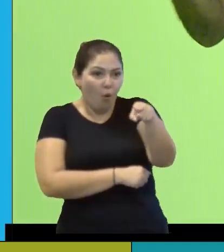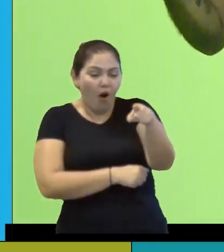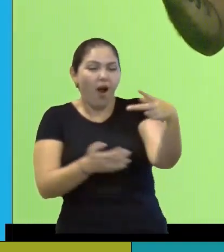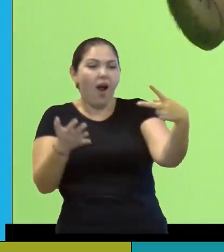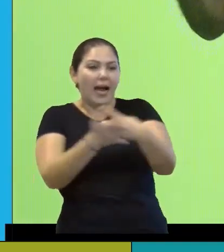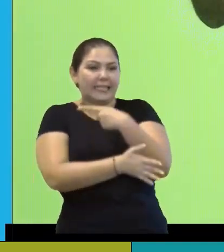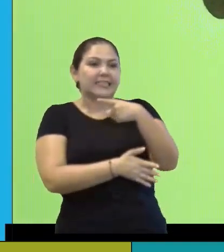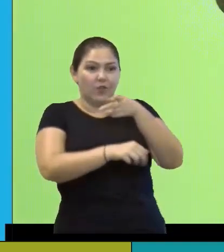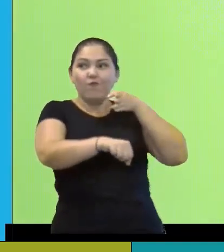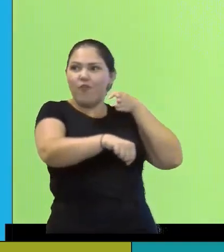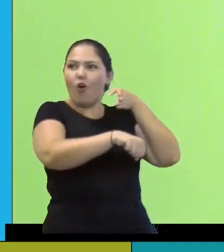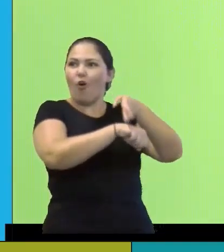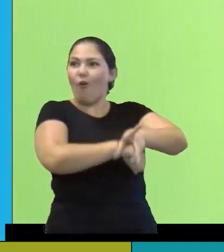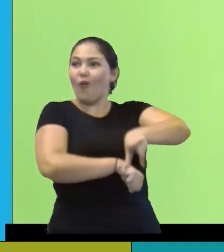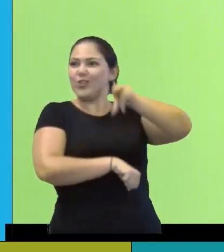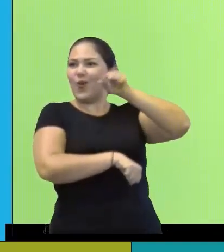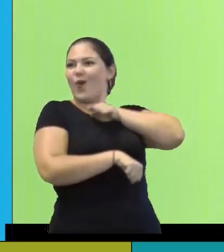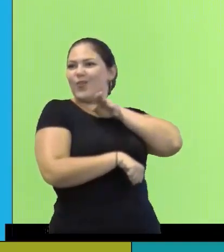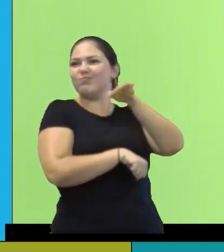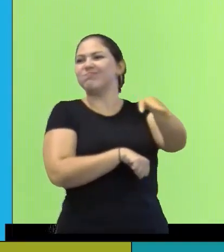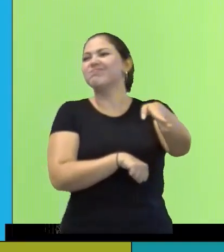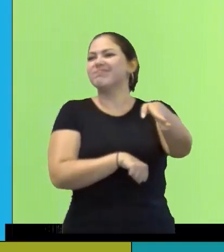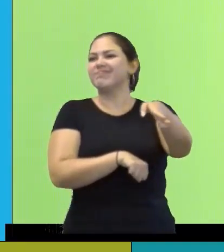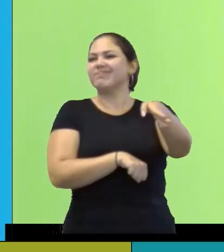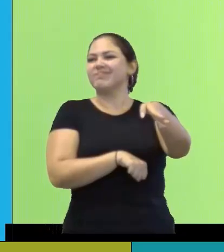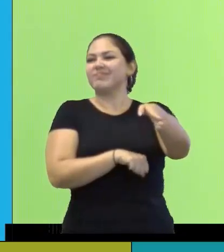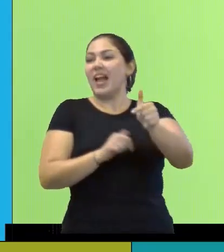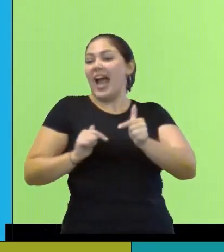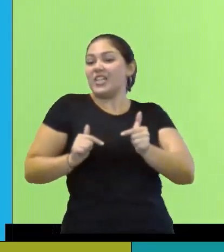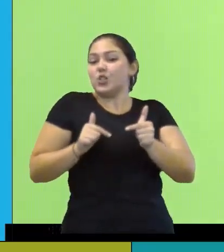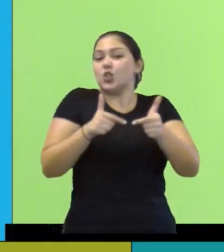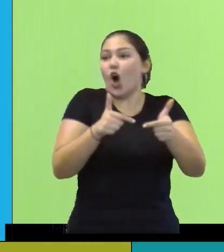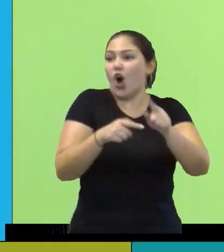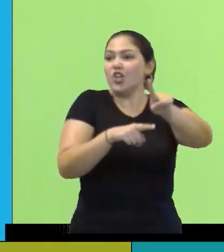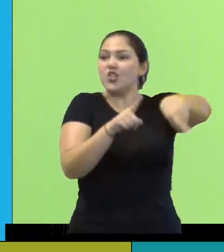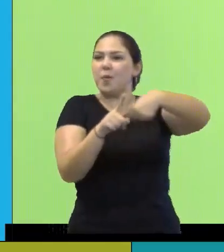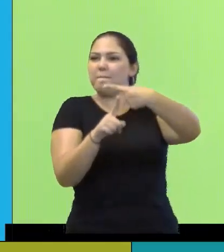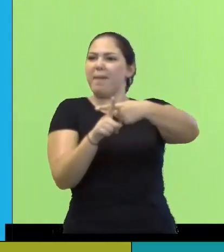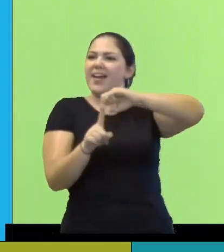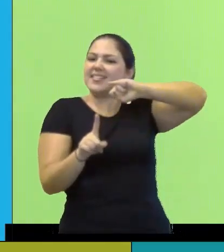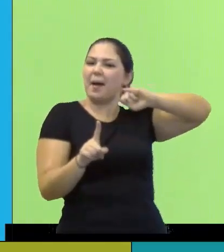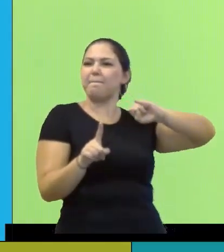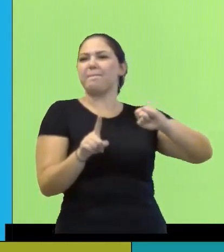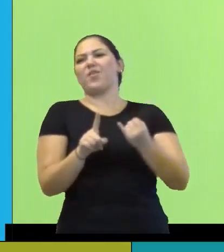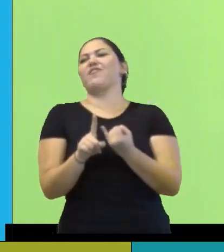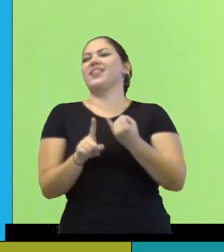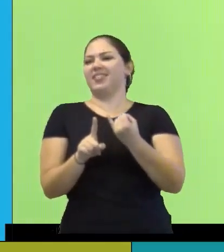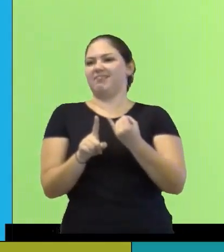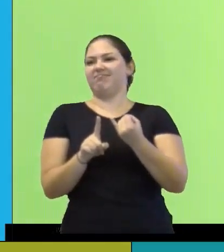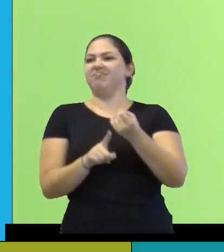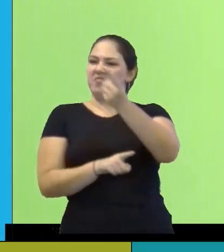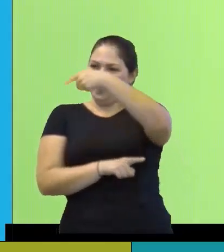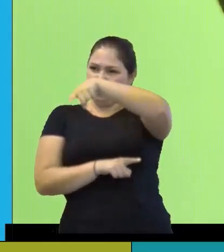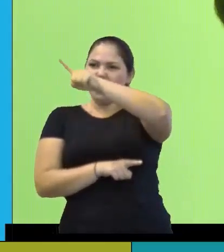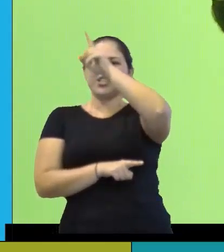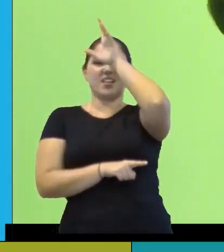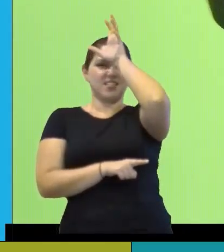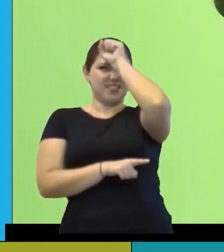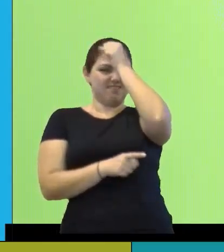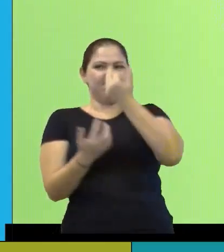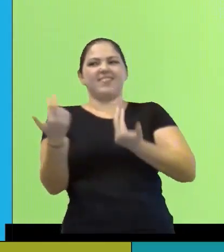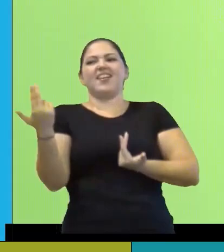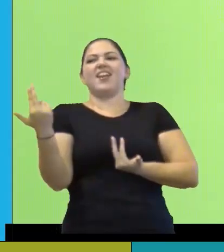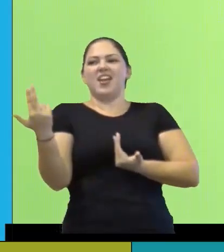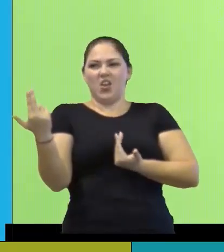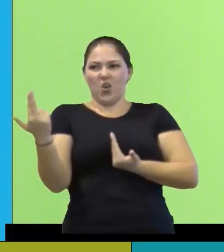bom uso da sorte. Quando a sorte lhe bater à porta, aprenda a agarrá-la